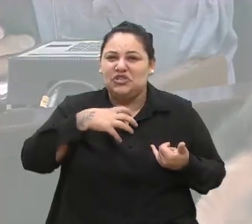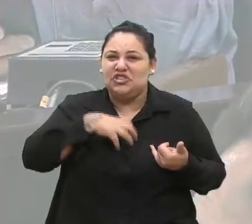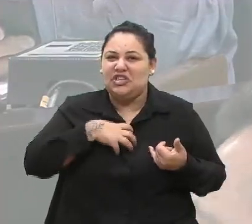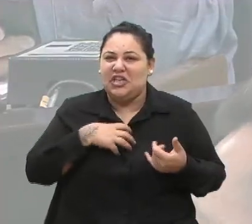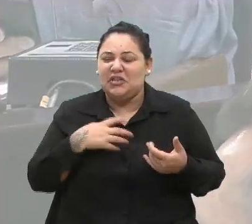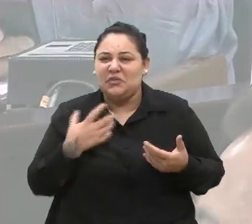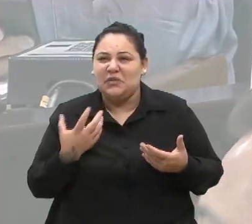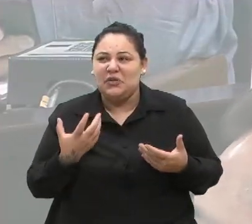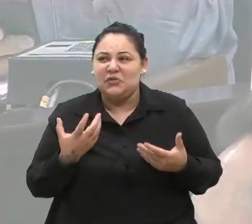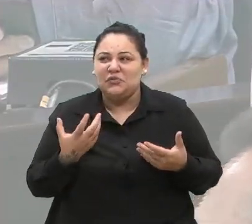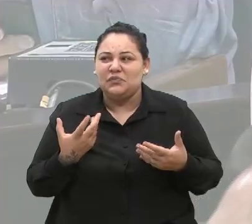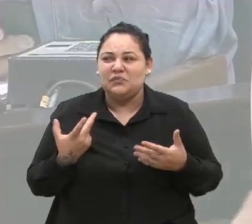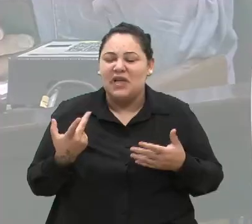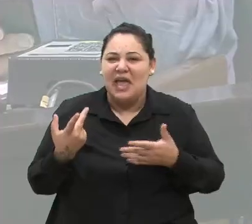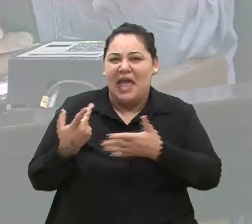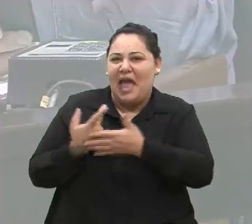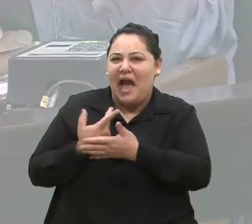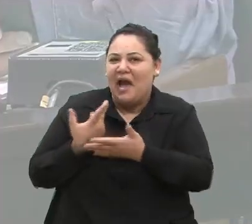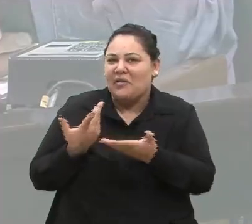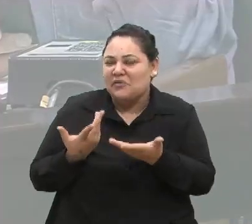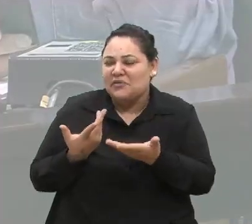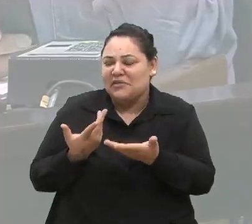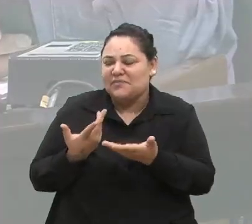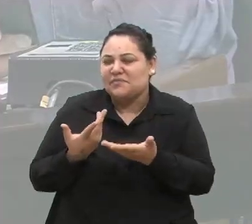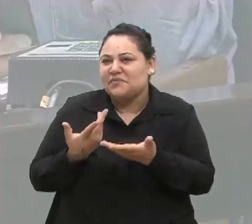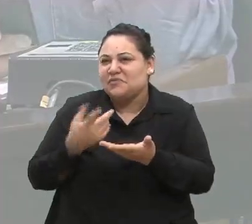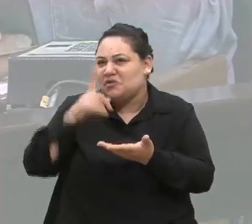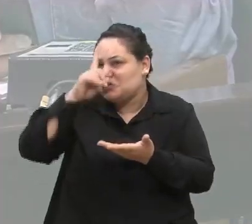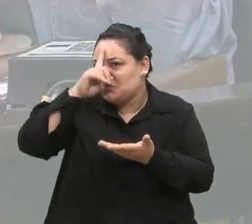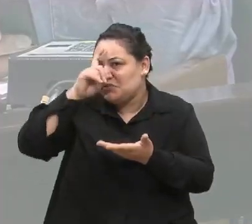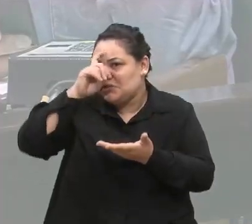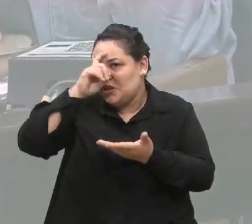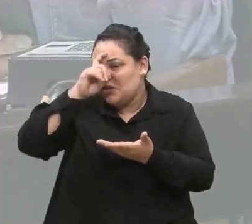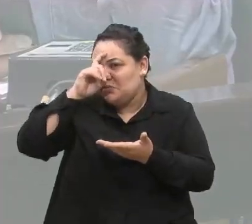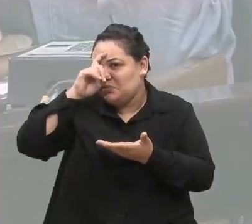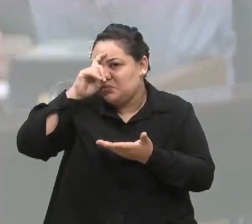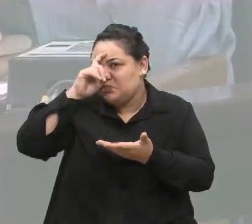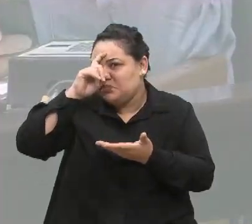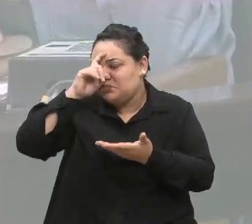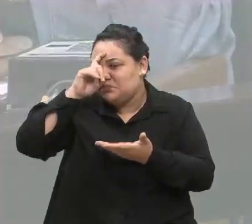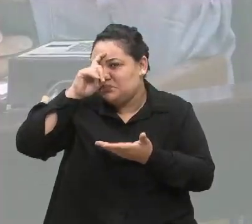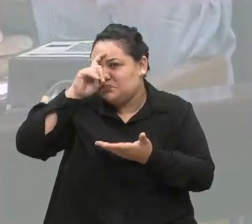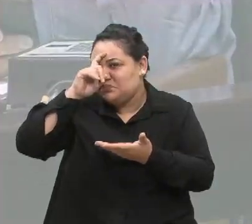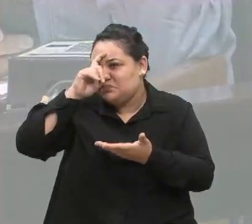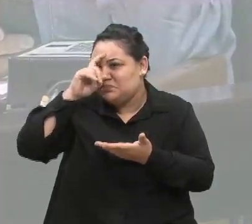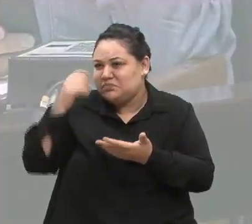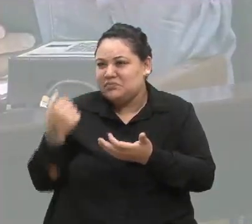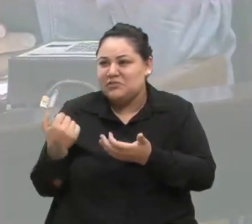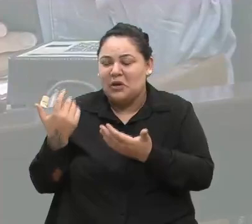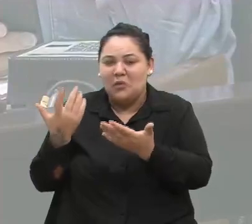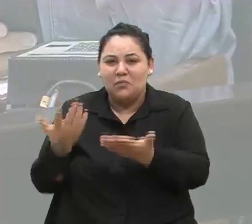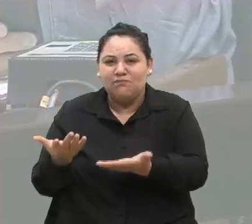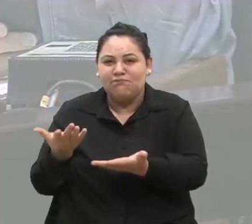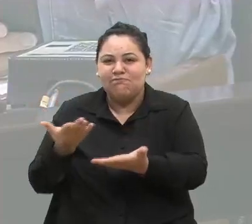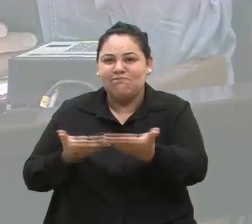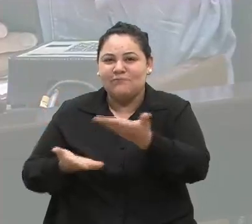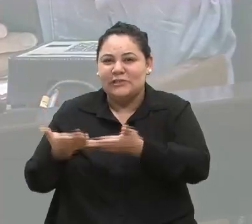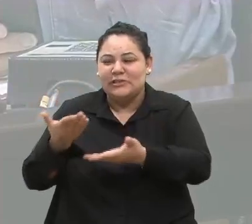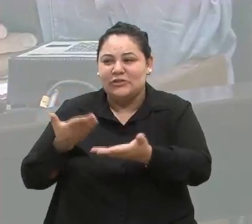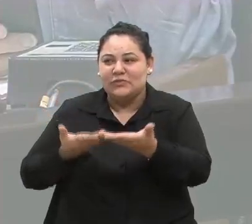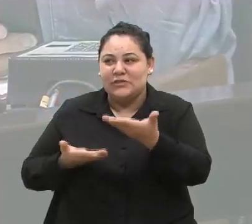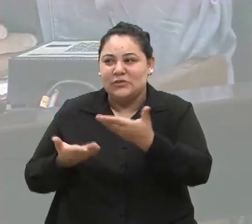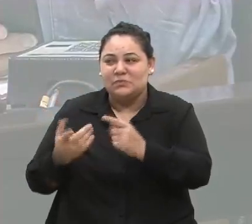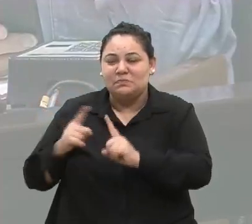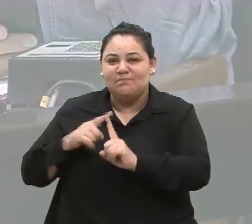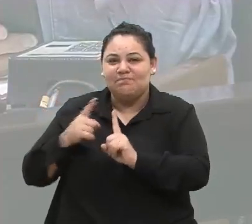de que o hospital não iria mais fornecer o serviço de